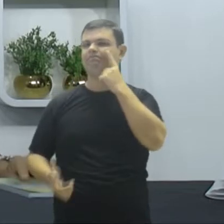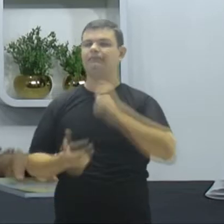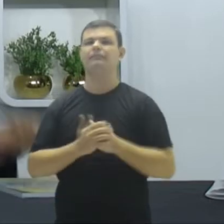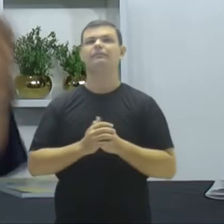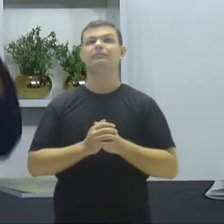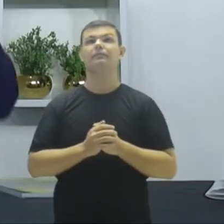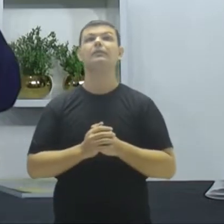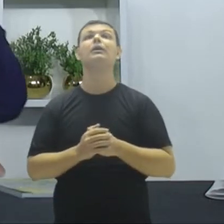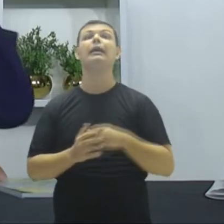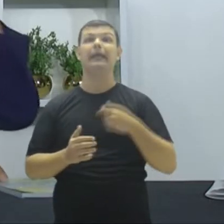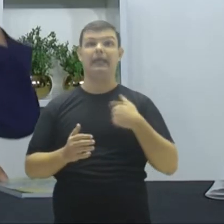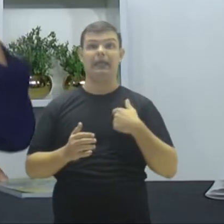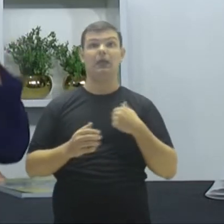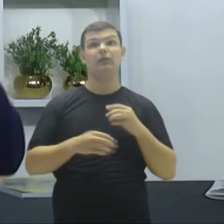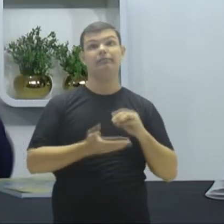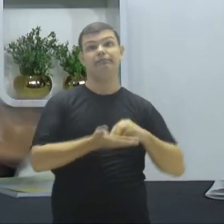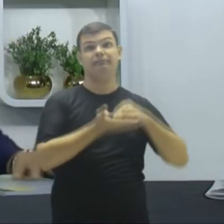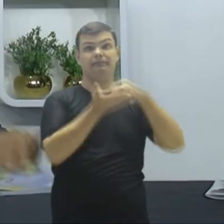para vocês